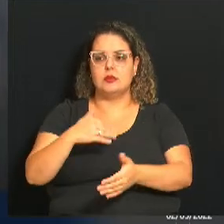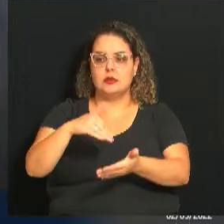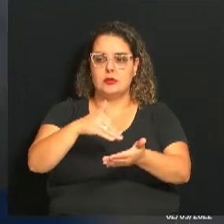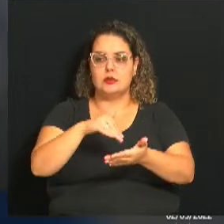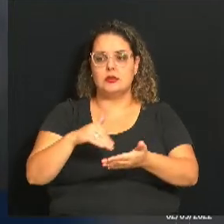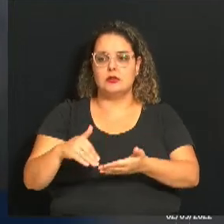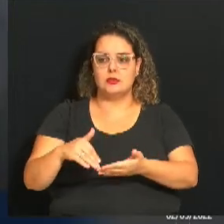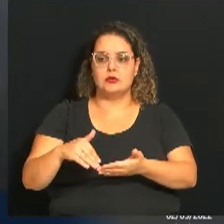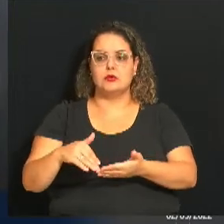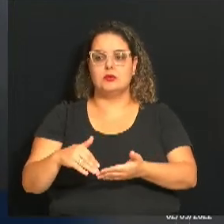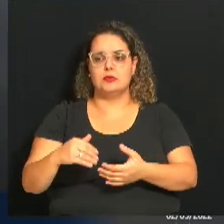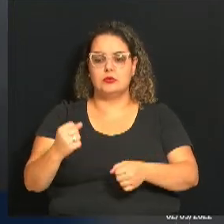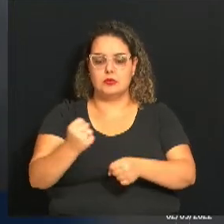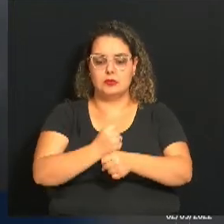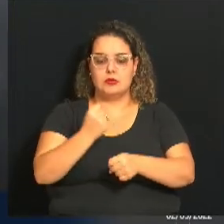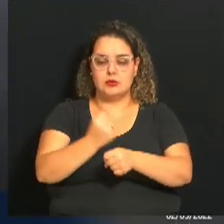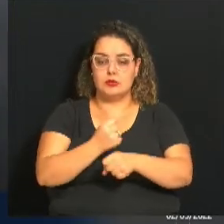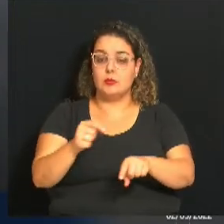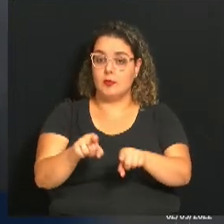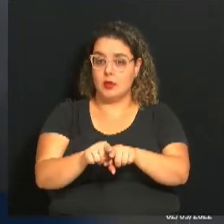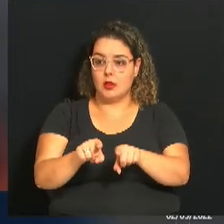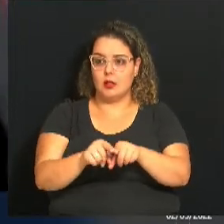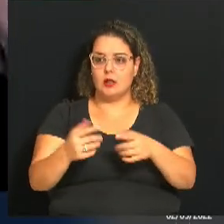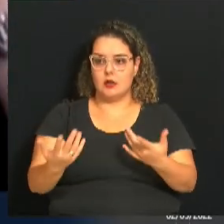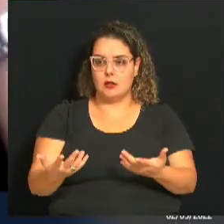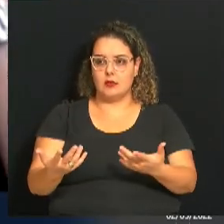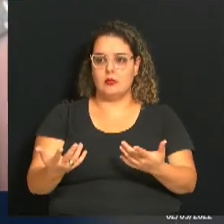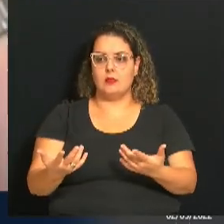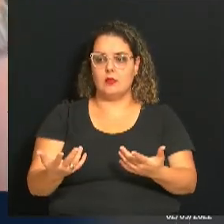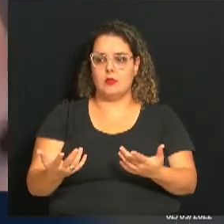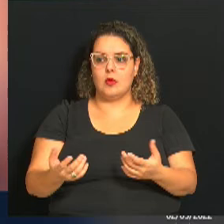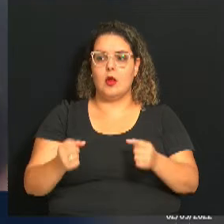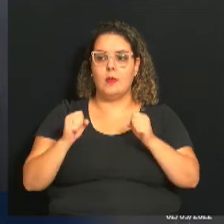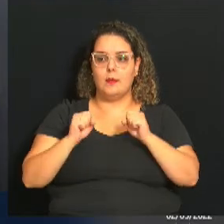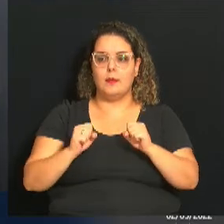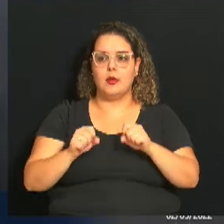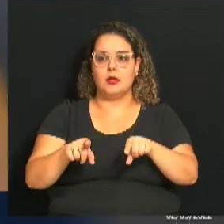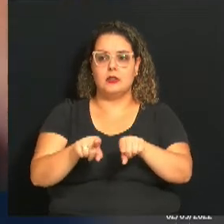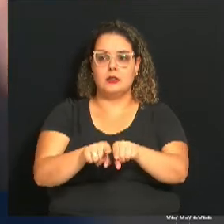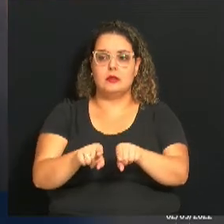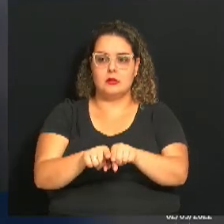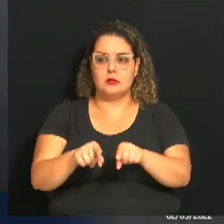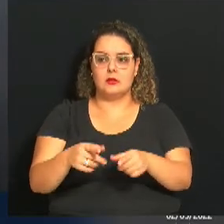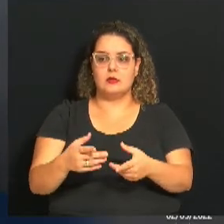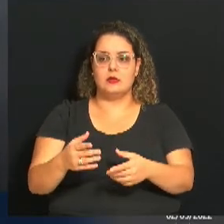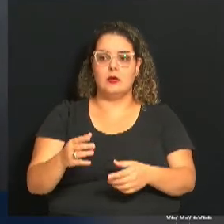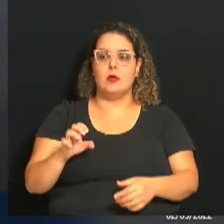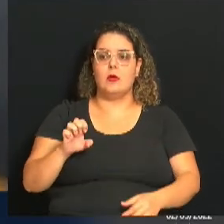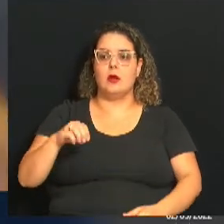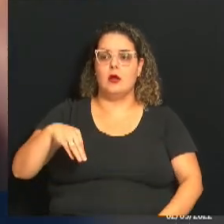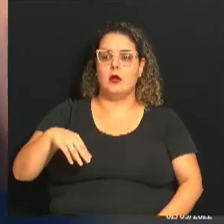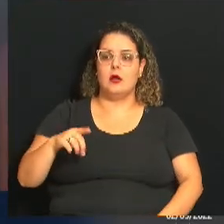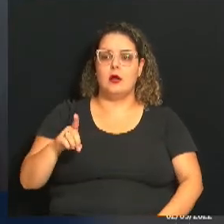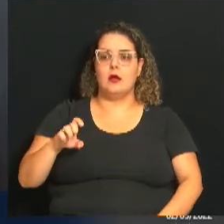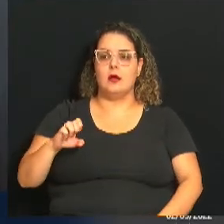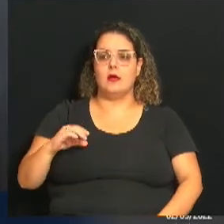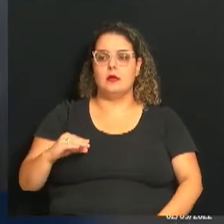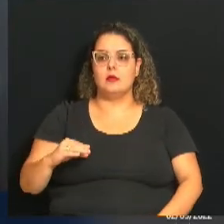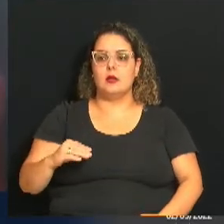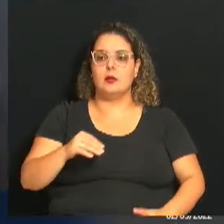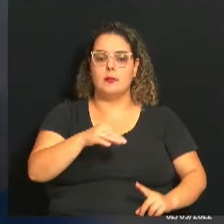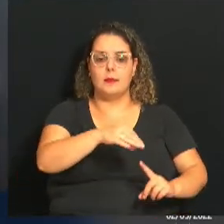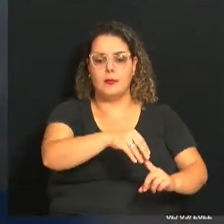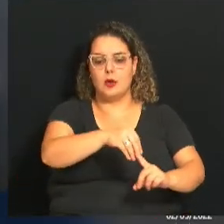mobiliários também, né? Que alguns mobiliários poderiam vir, inclusive, com relação à INDEC, na questão dos pontos de ônibus, com